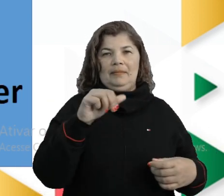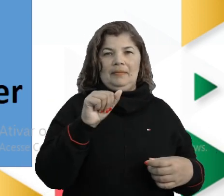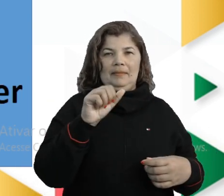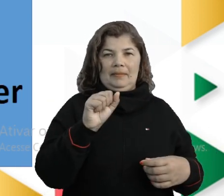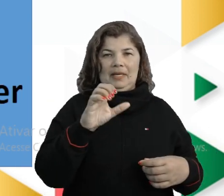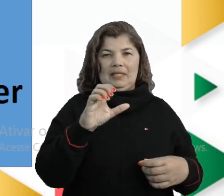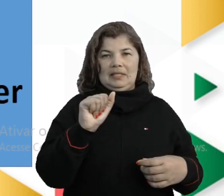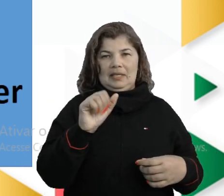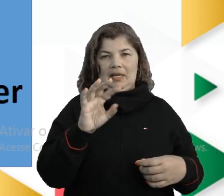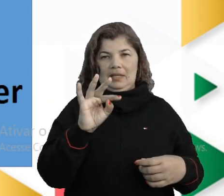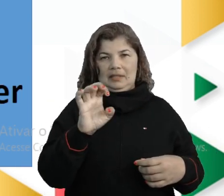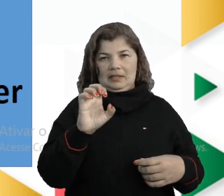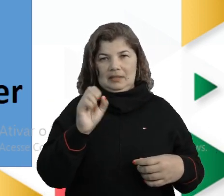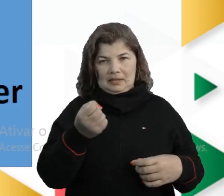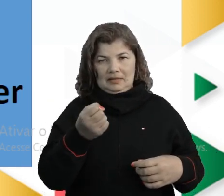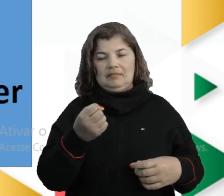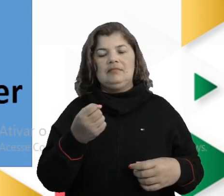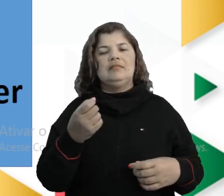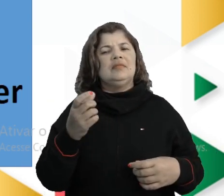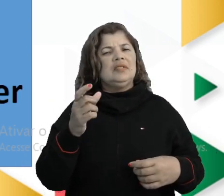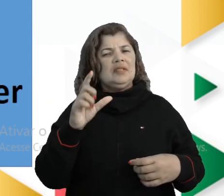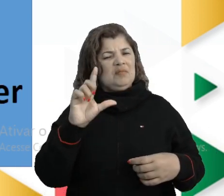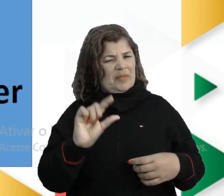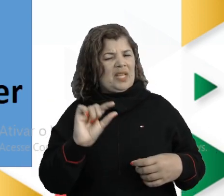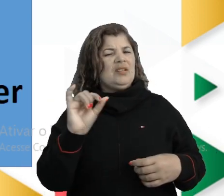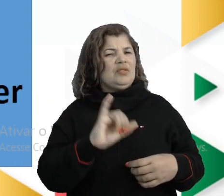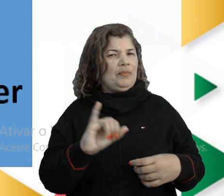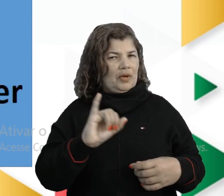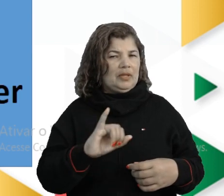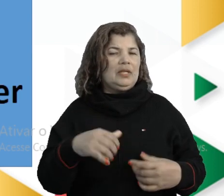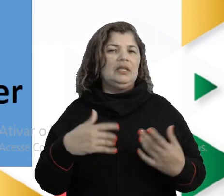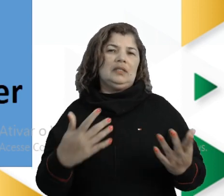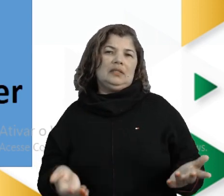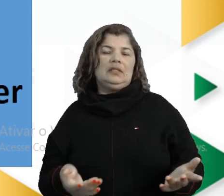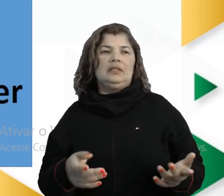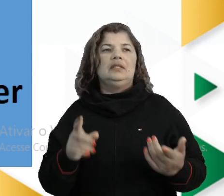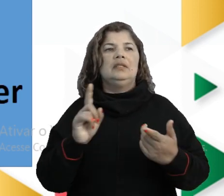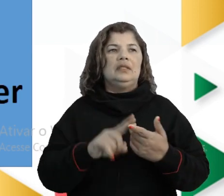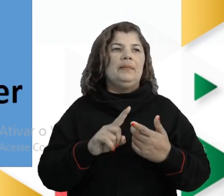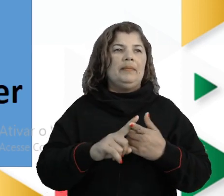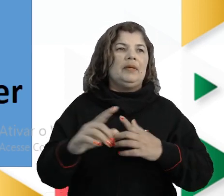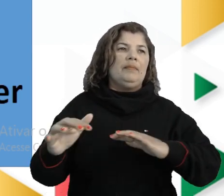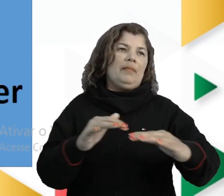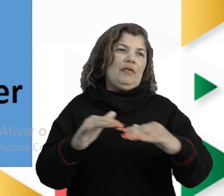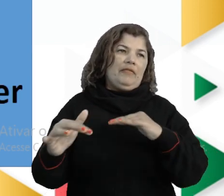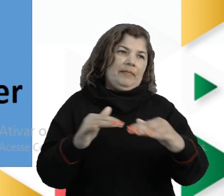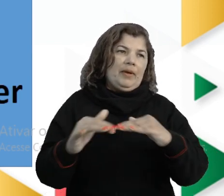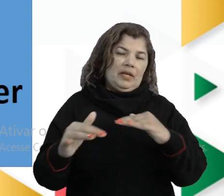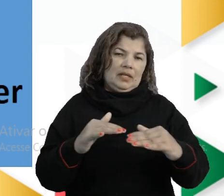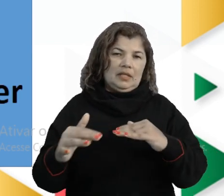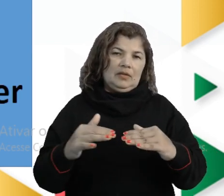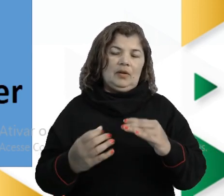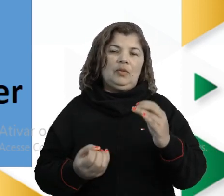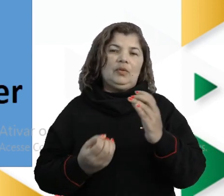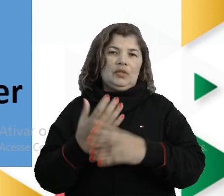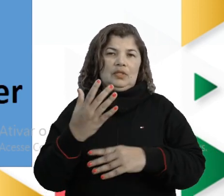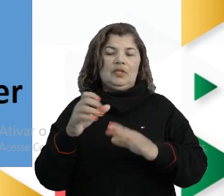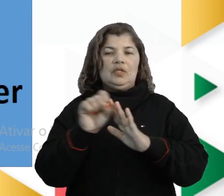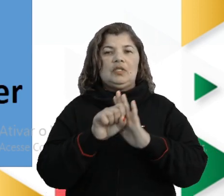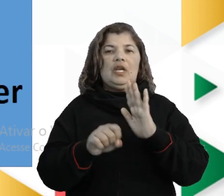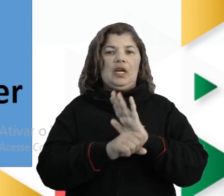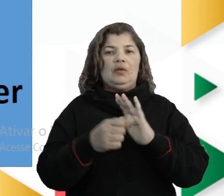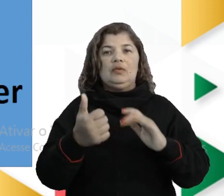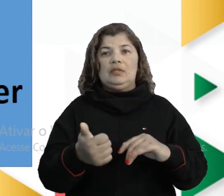mesma importância. Também teve a questão da situação do movimento que aconteceu no século XIX,